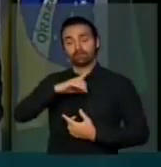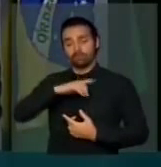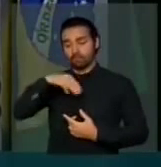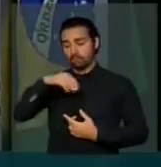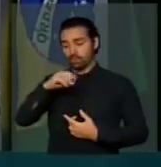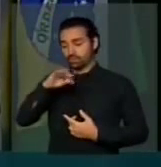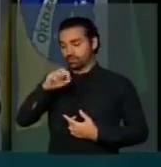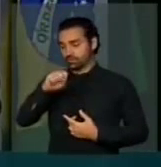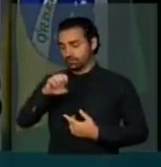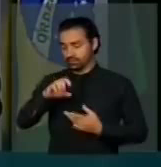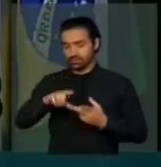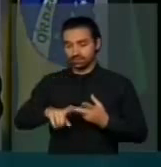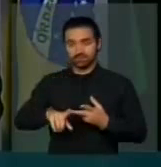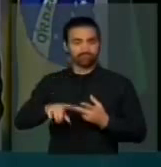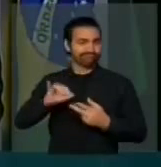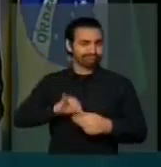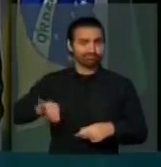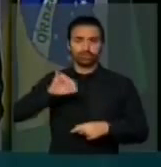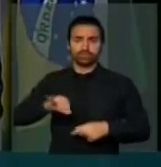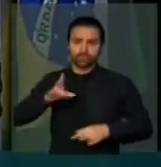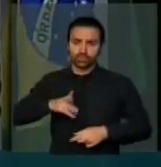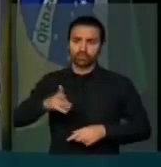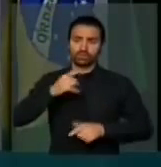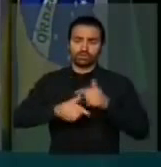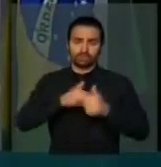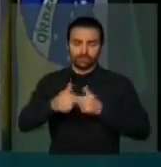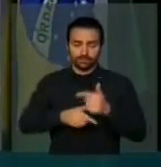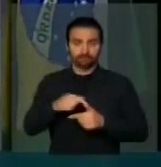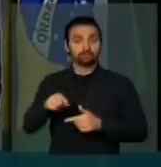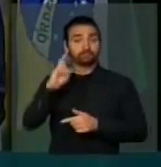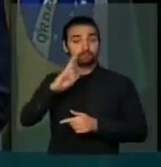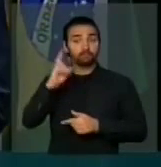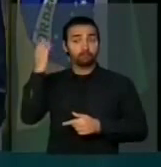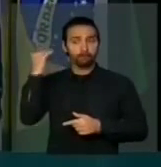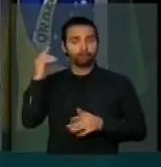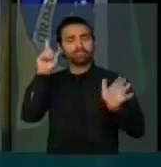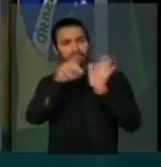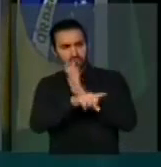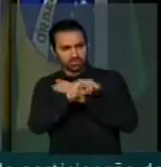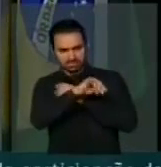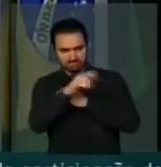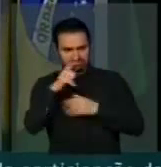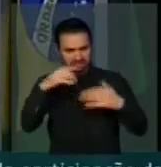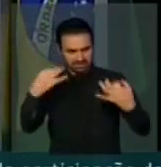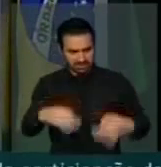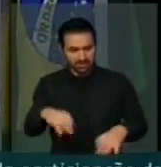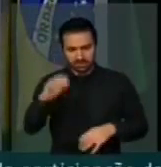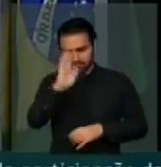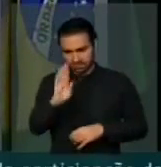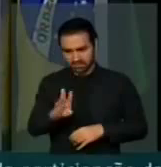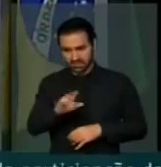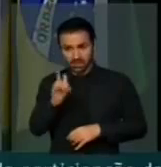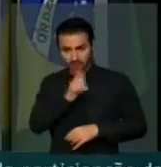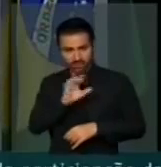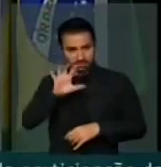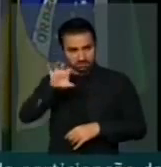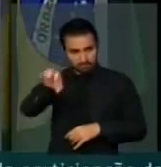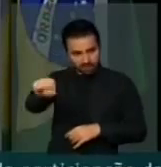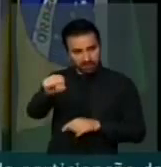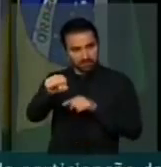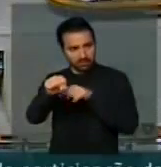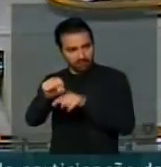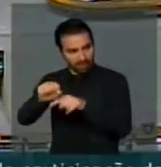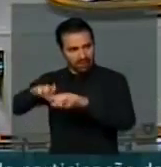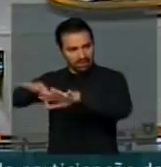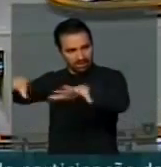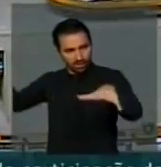Montese, vital para a continuidade das operações. Na ocasião, perguntado se estava certo que os brasileiros conseguiriam alcançar e